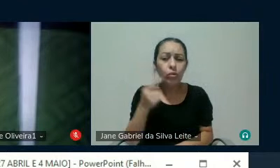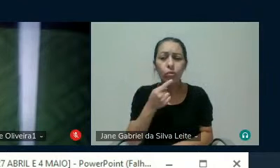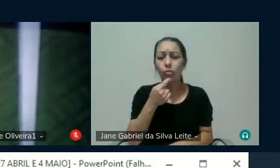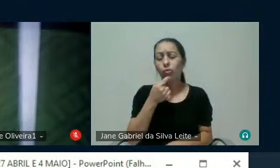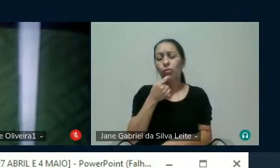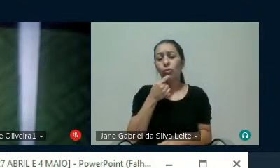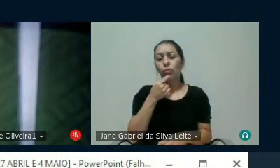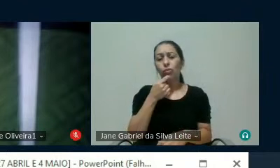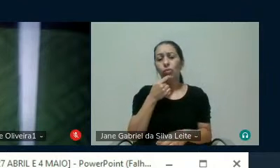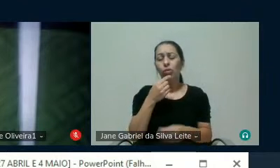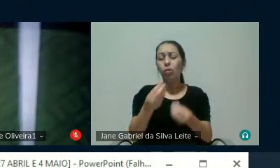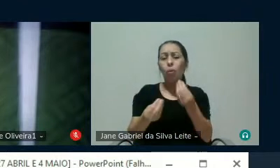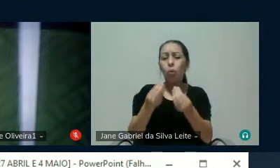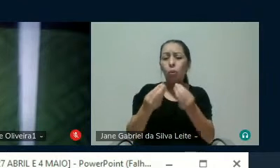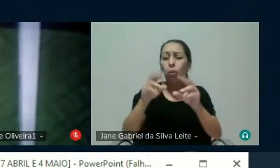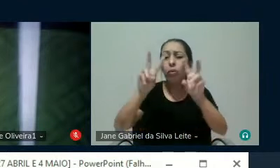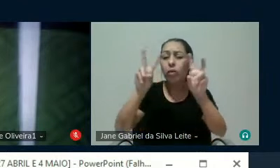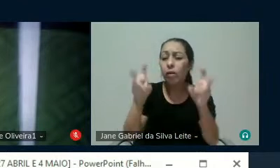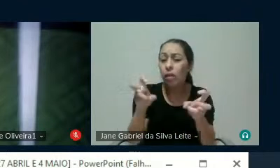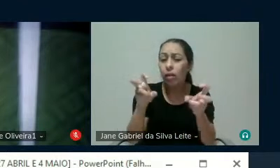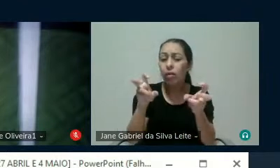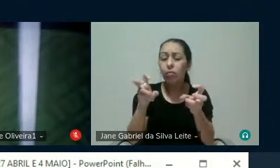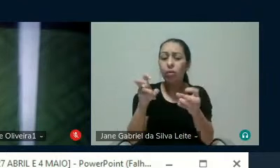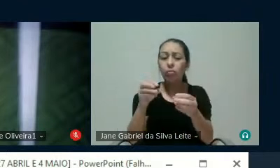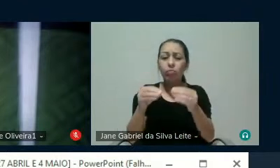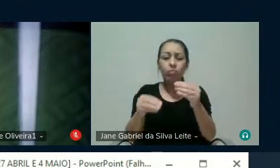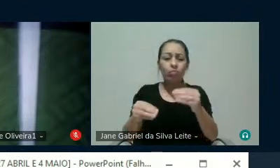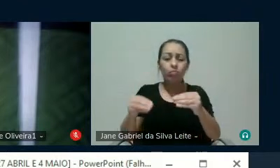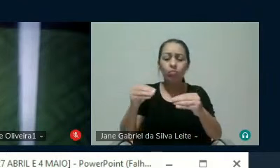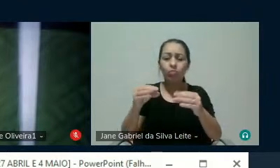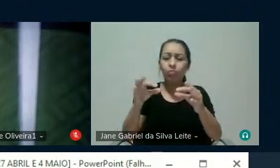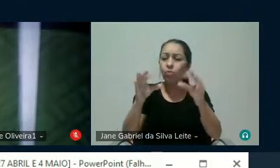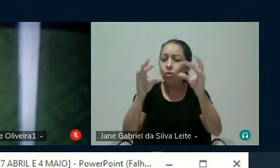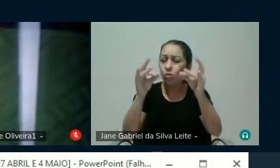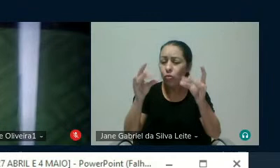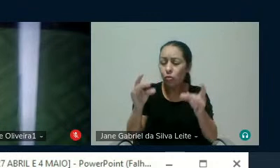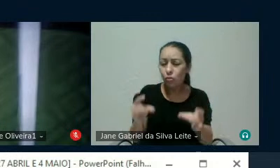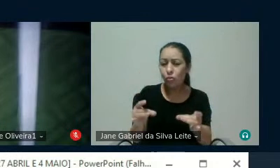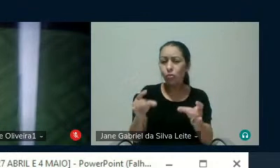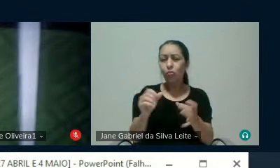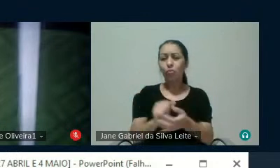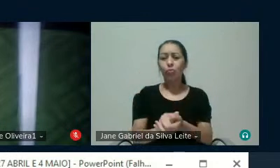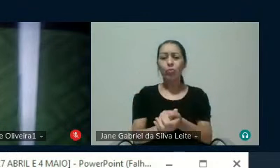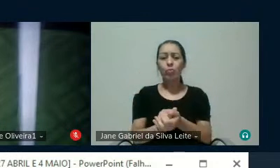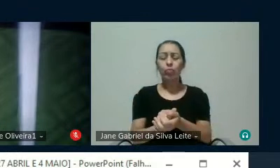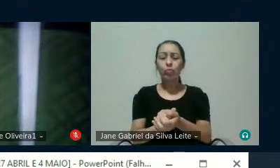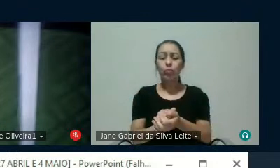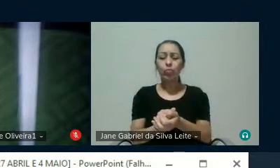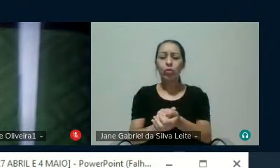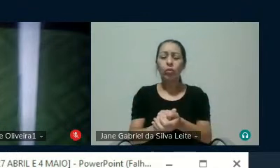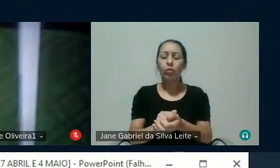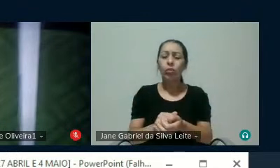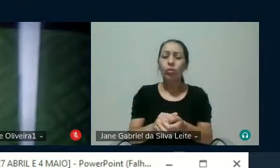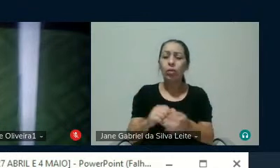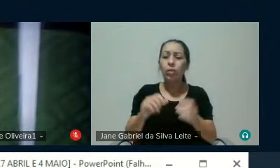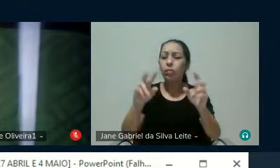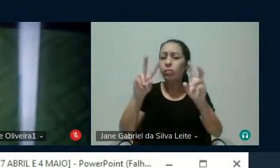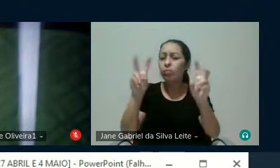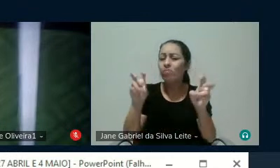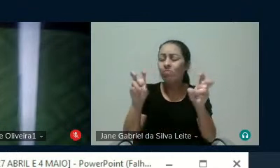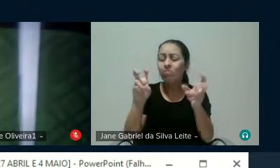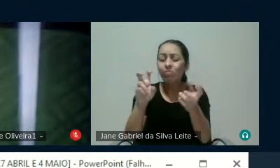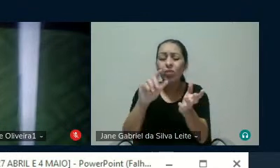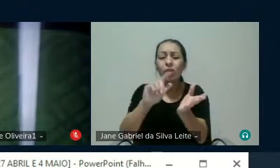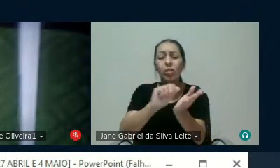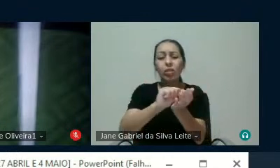à estrutura, né? A gente vai ver nos termos adaptados, que